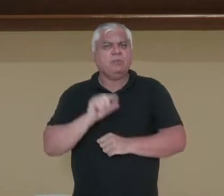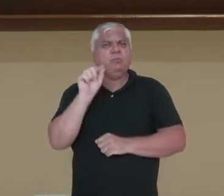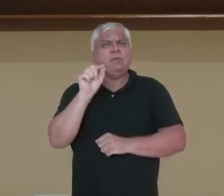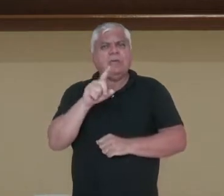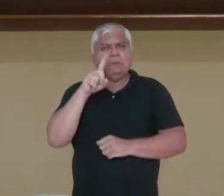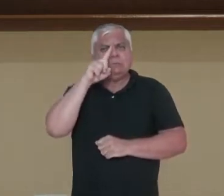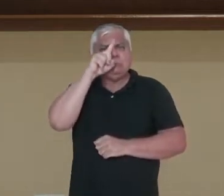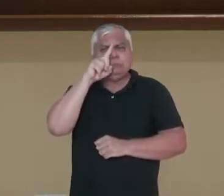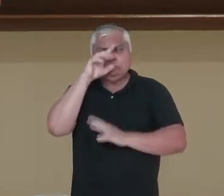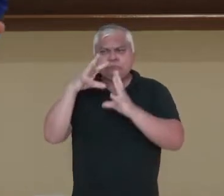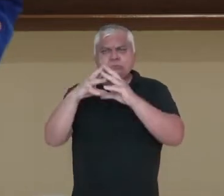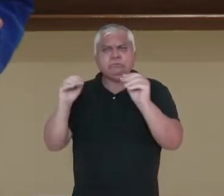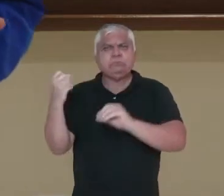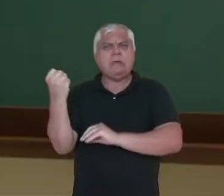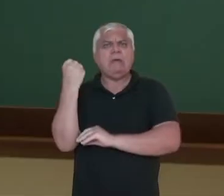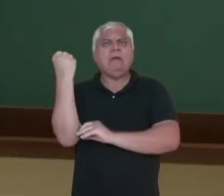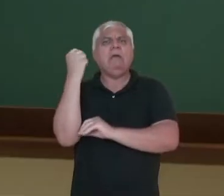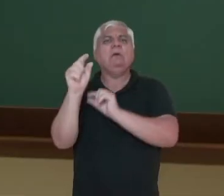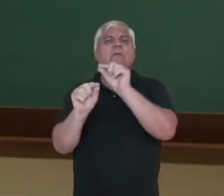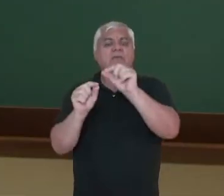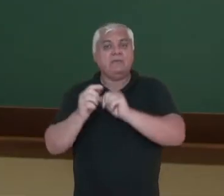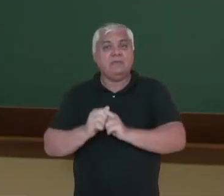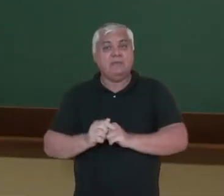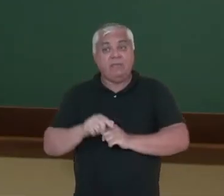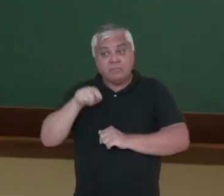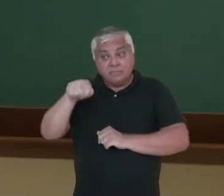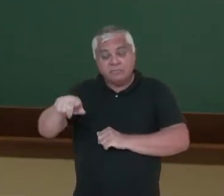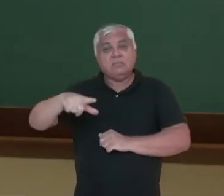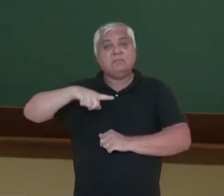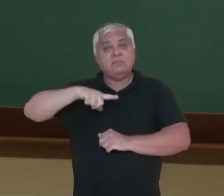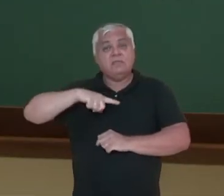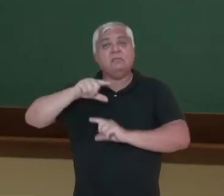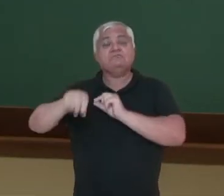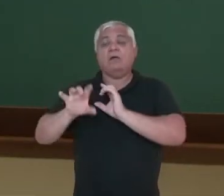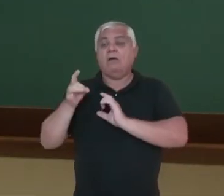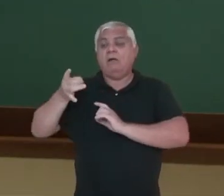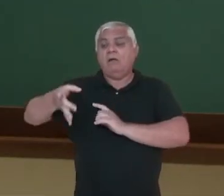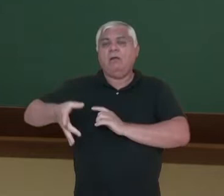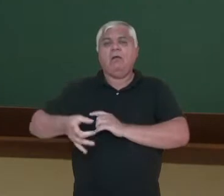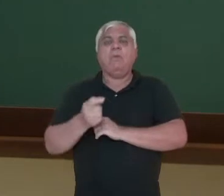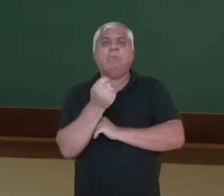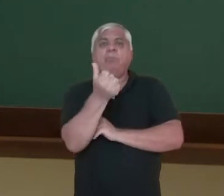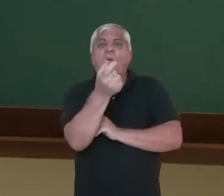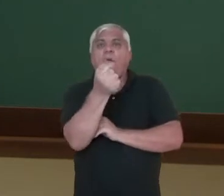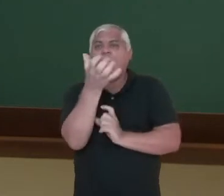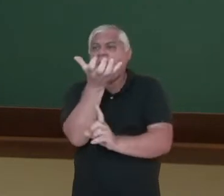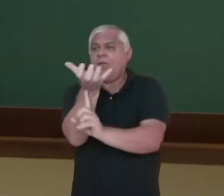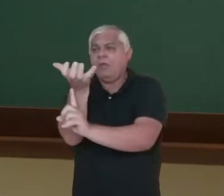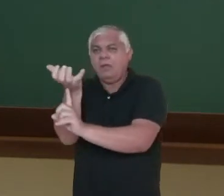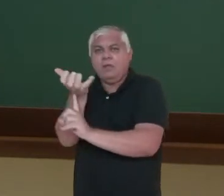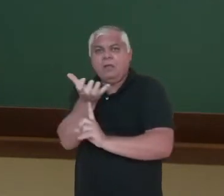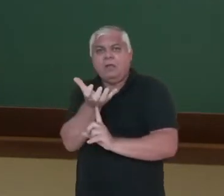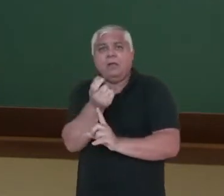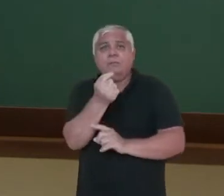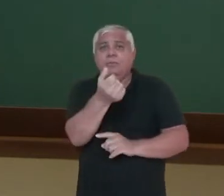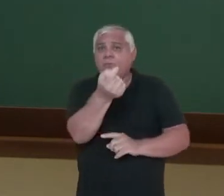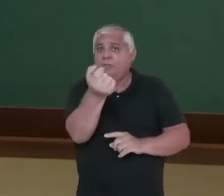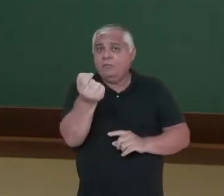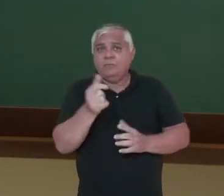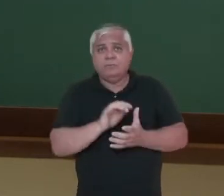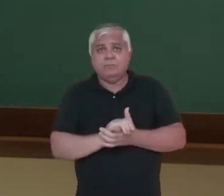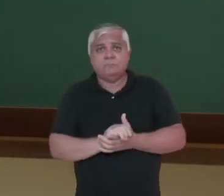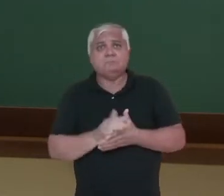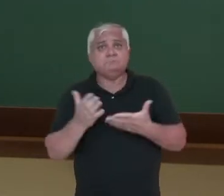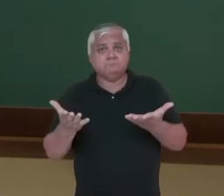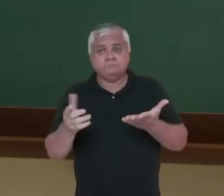de extinção, né? Risco extremo de extinção quer dizer que só restou muito pouco dessa árvore, tá? E o